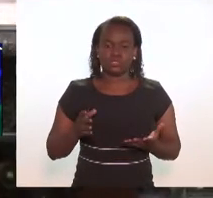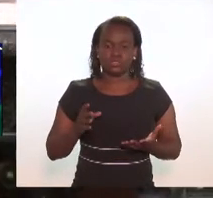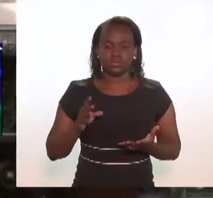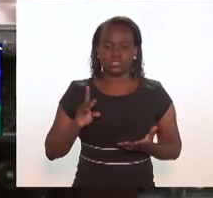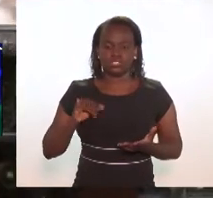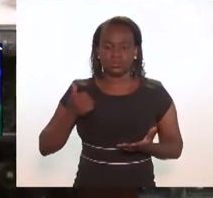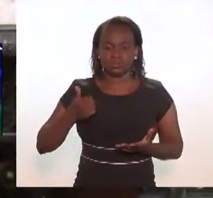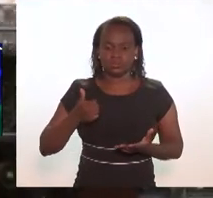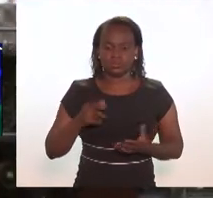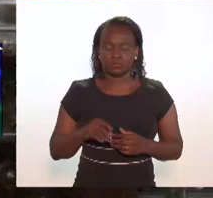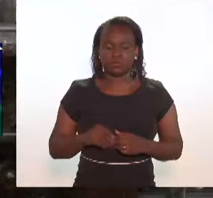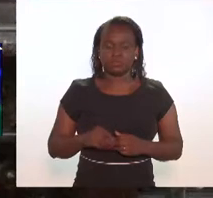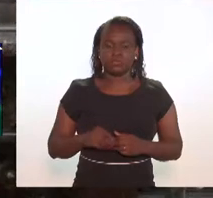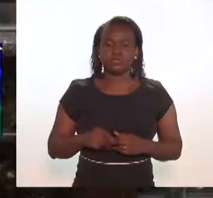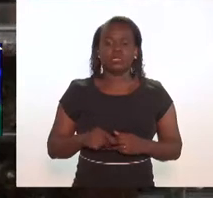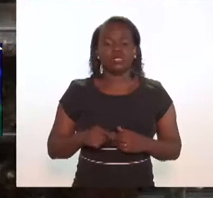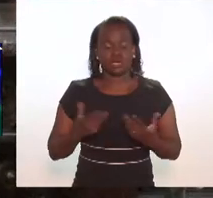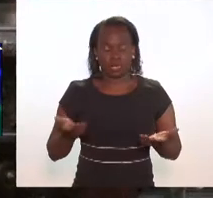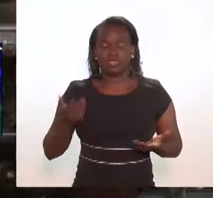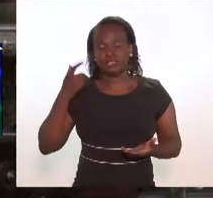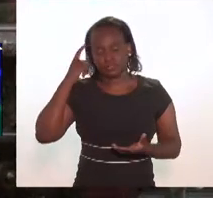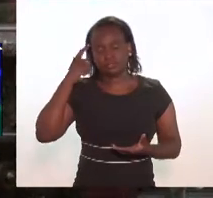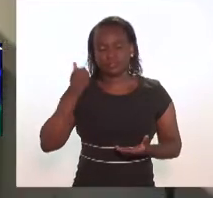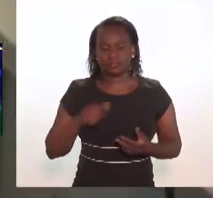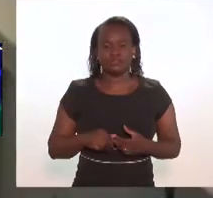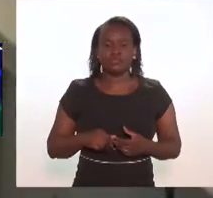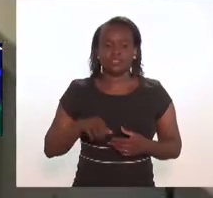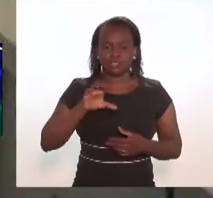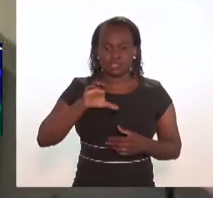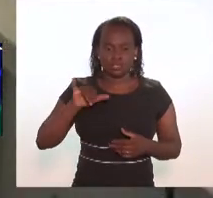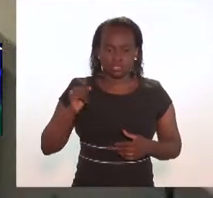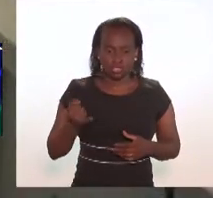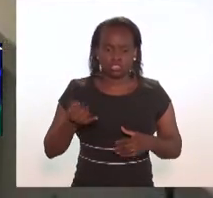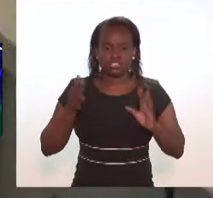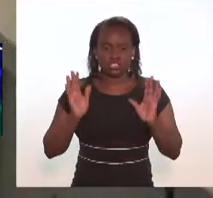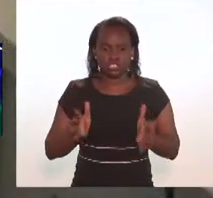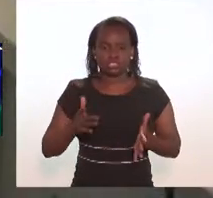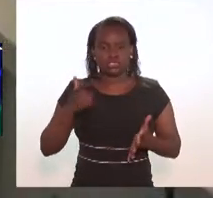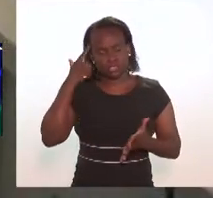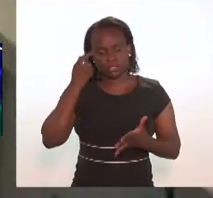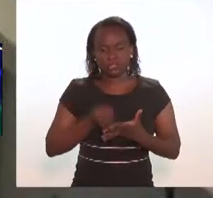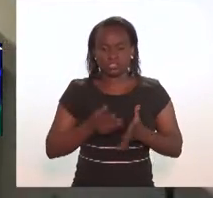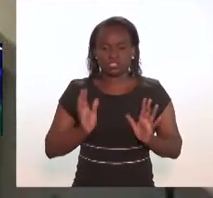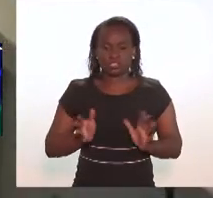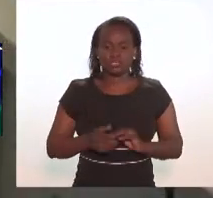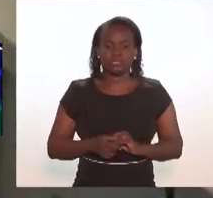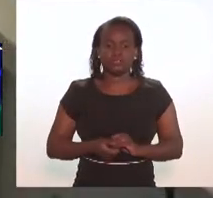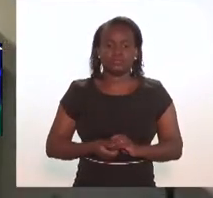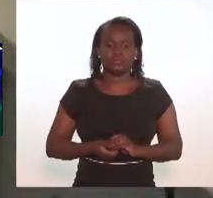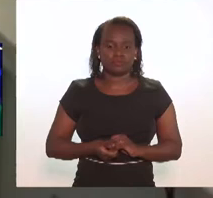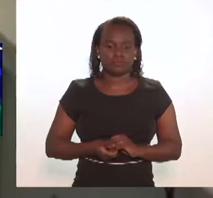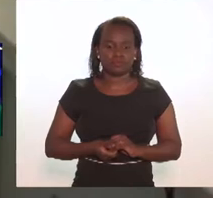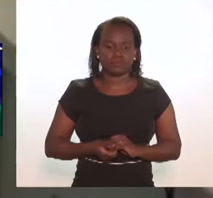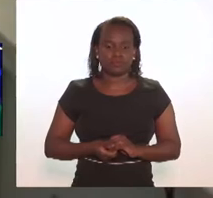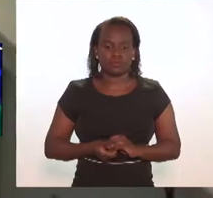dia. Ah, sim. Parecer. A CCJ já deu parecer ontem.